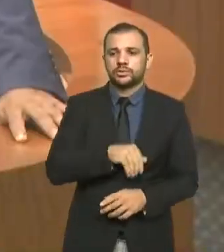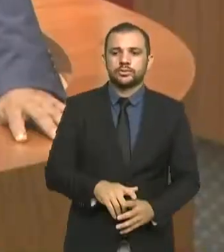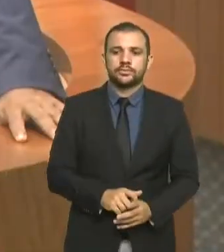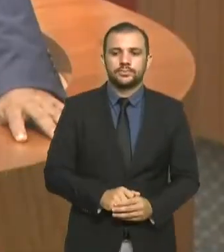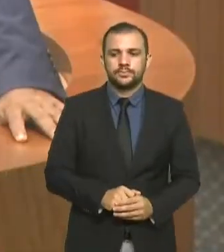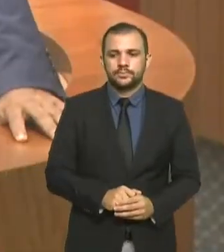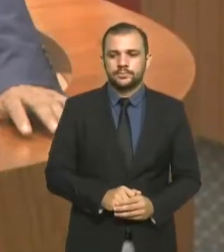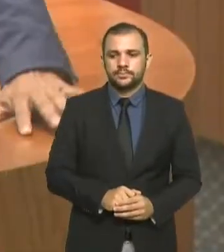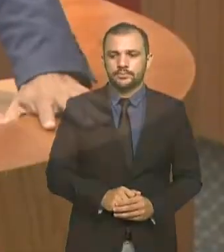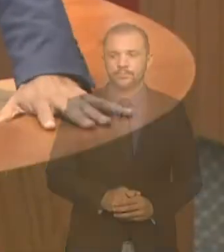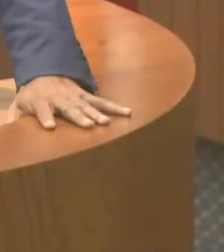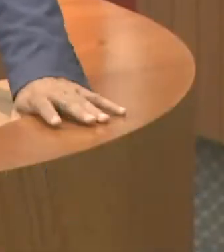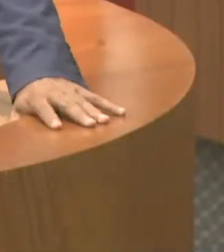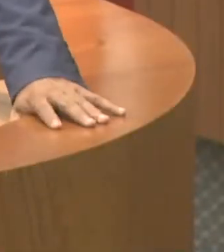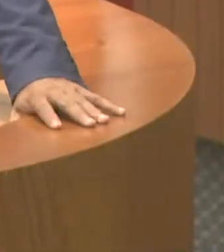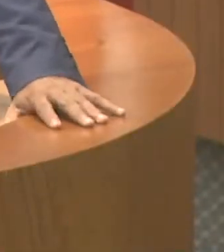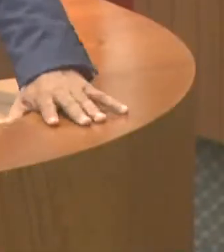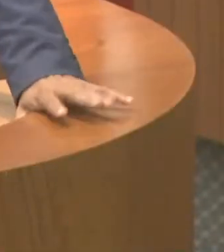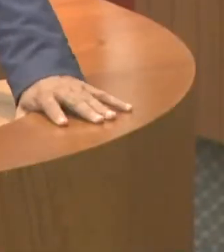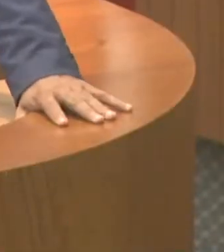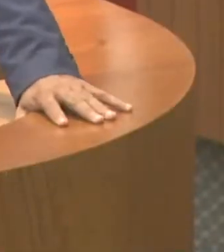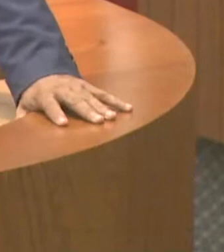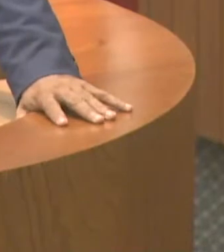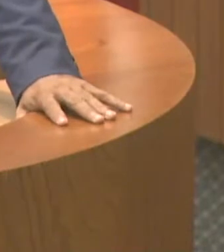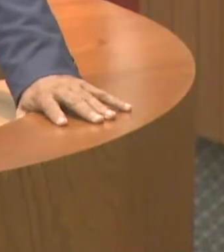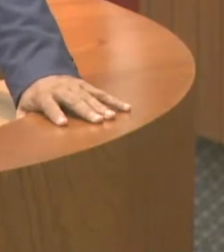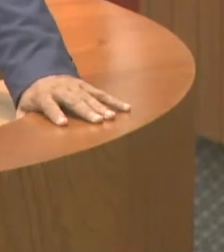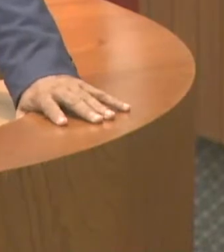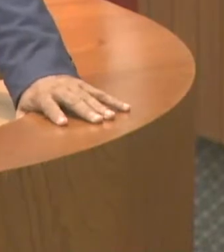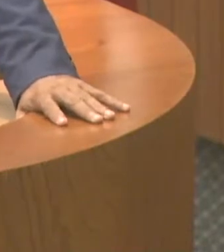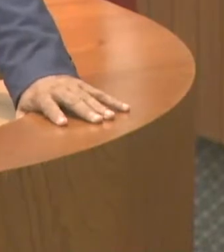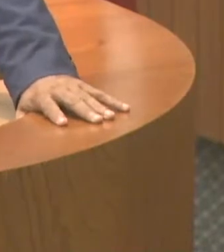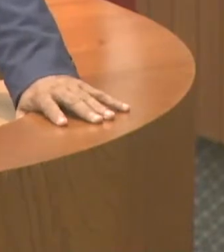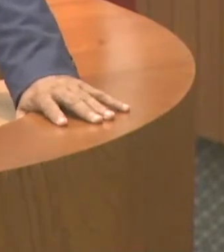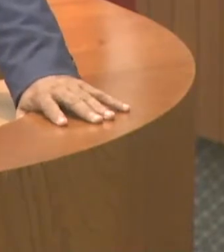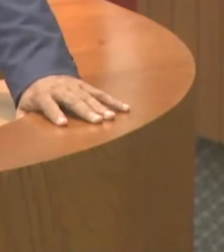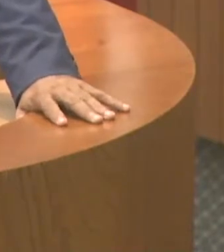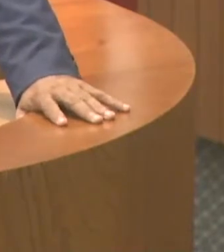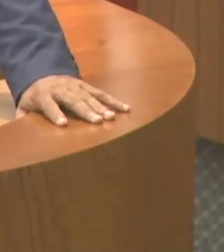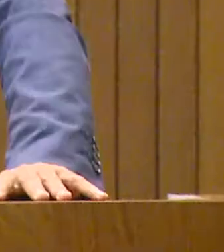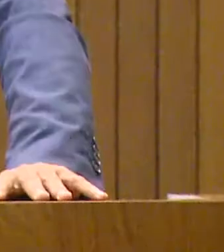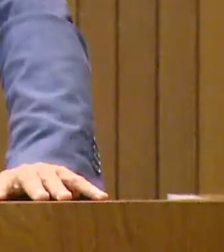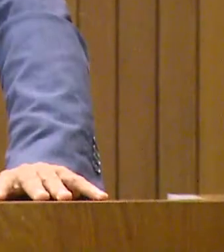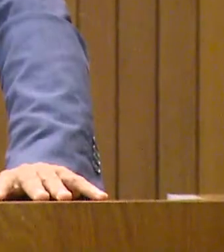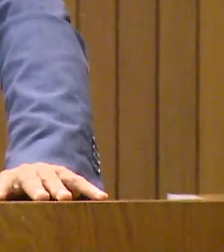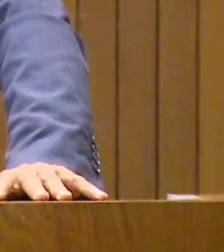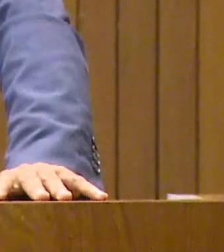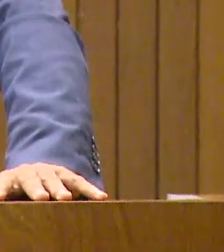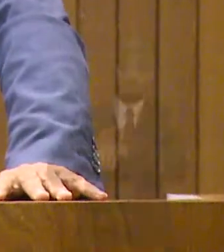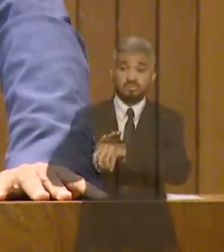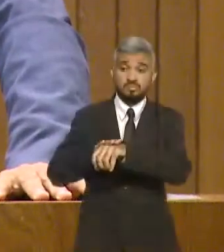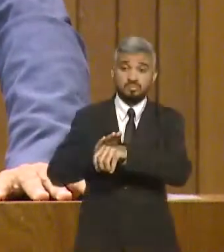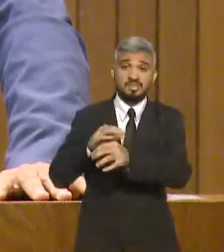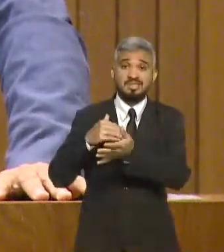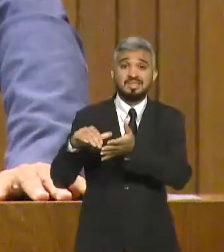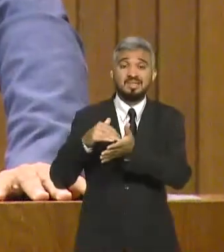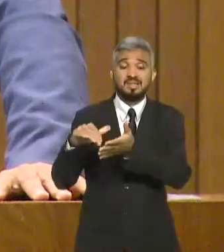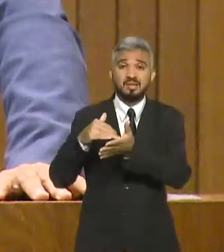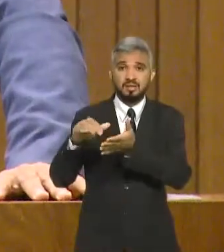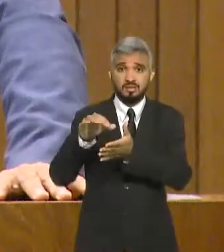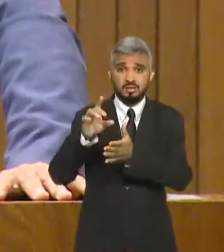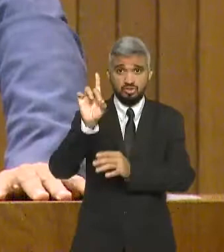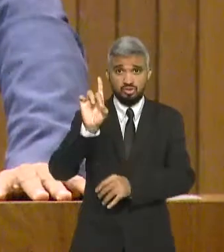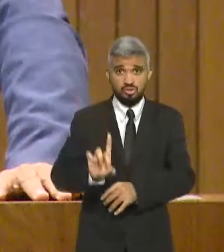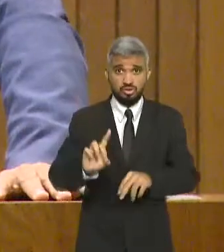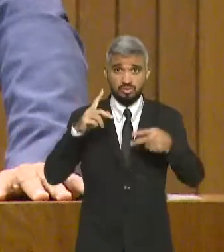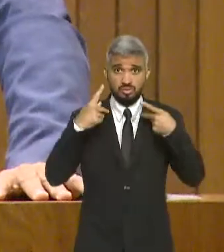jamais iriam avançar para a população. Mas não é isso que acontece. A própria Secretaria de Direitos Humanos, que tem